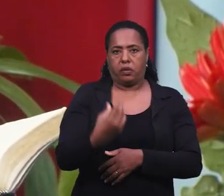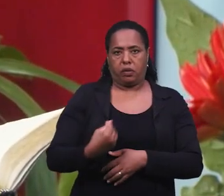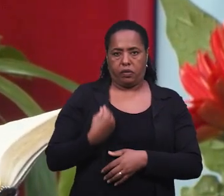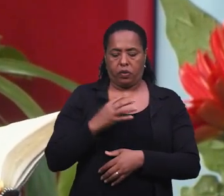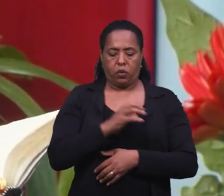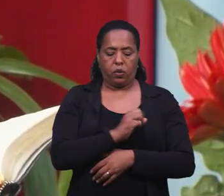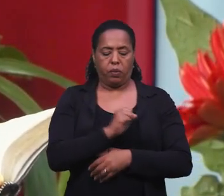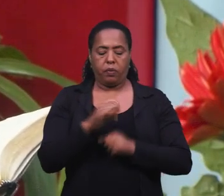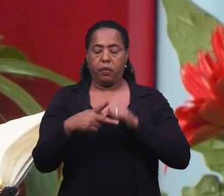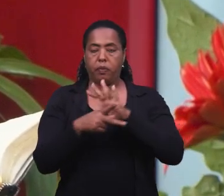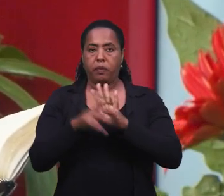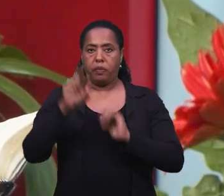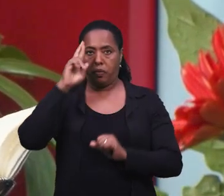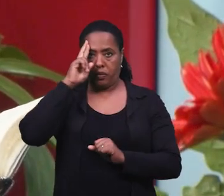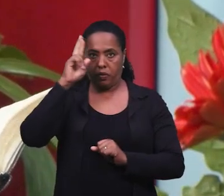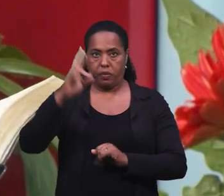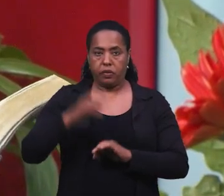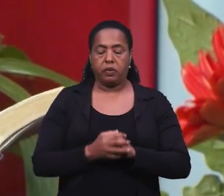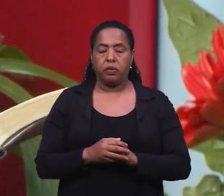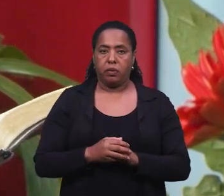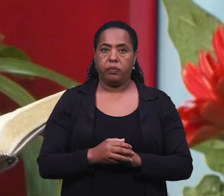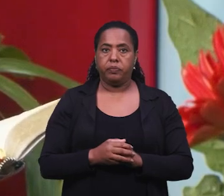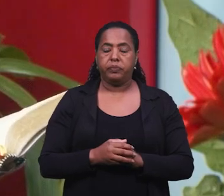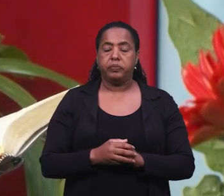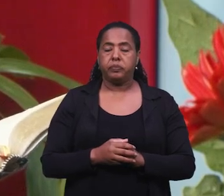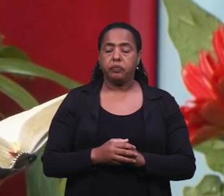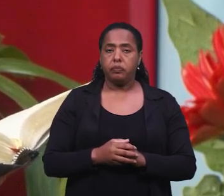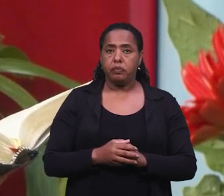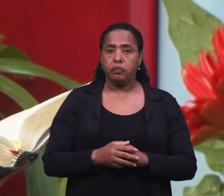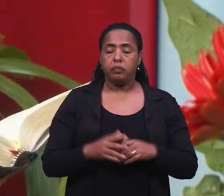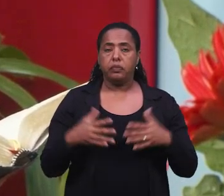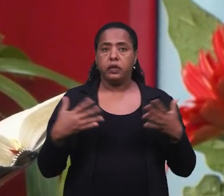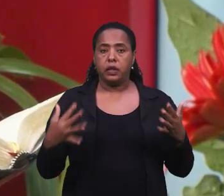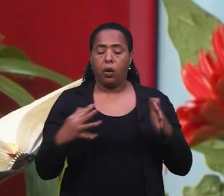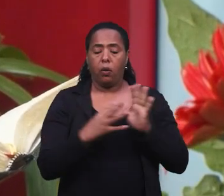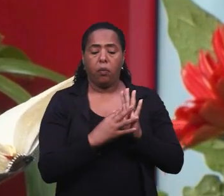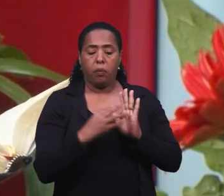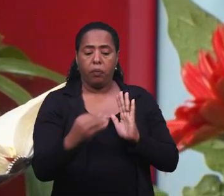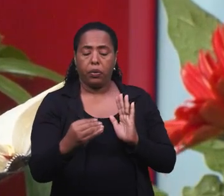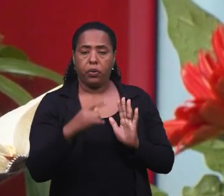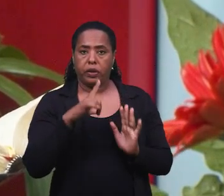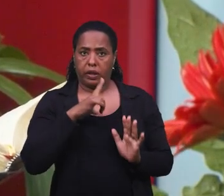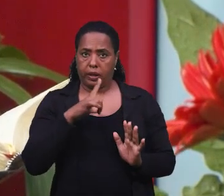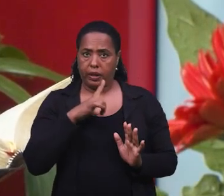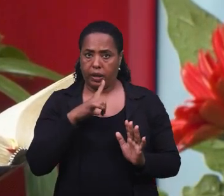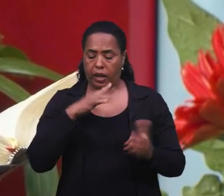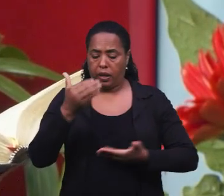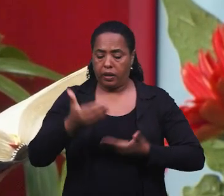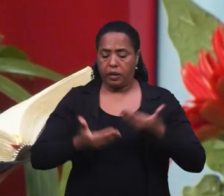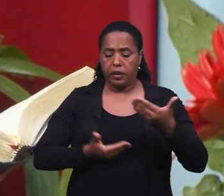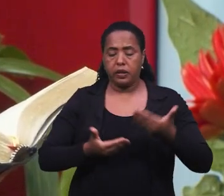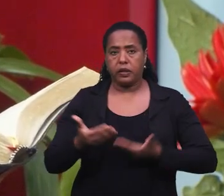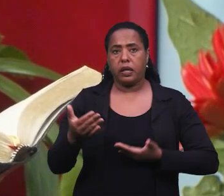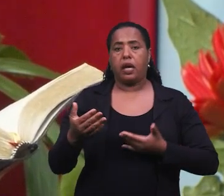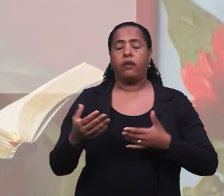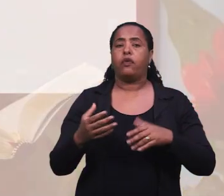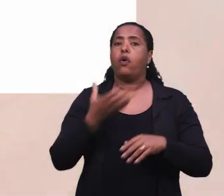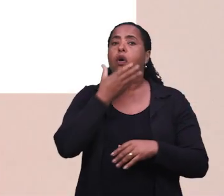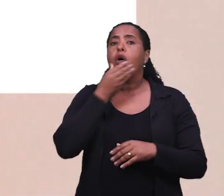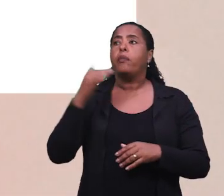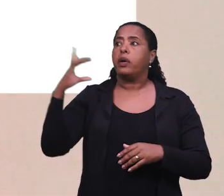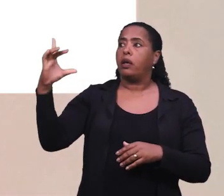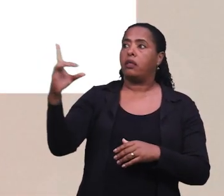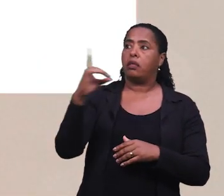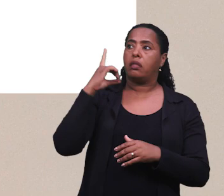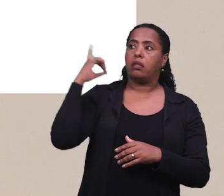aqui citar um texto bíblico, e lá no Salmo 71, verso 18, ele diz assim: